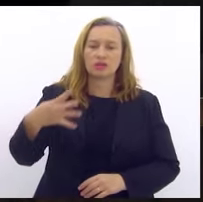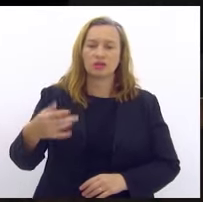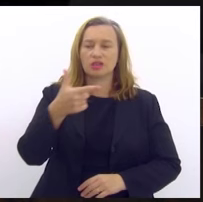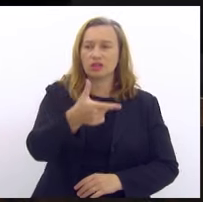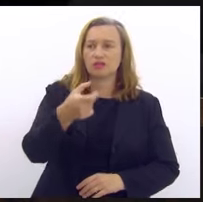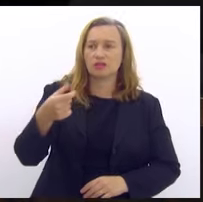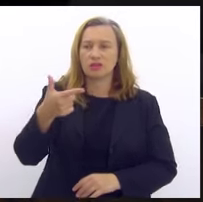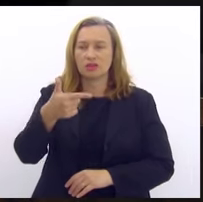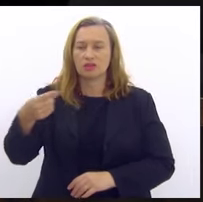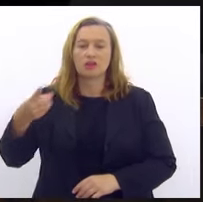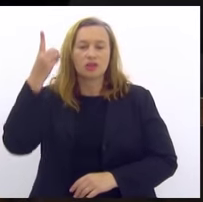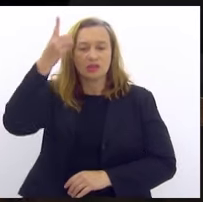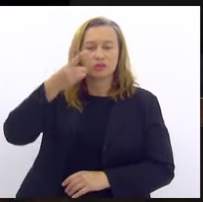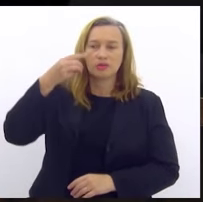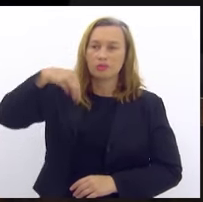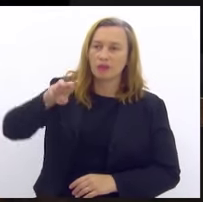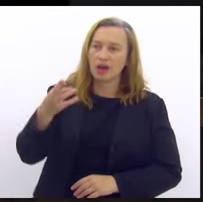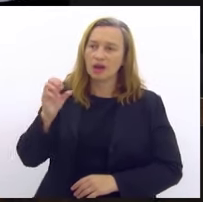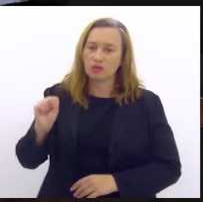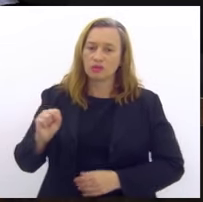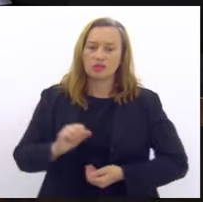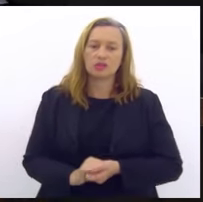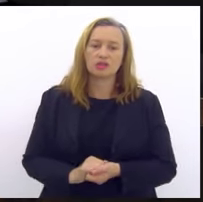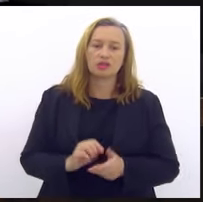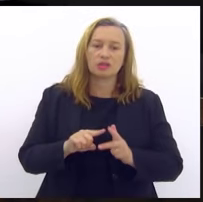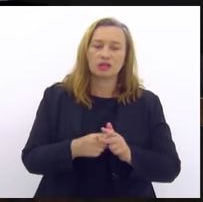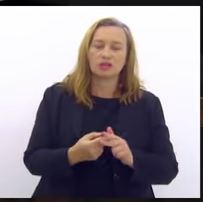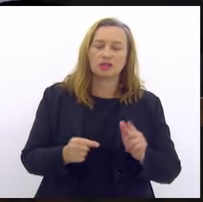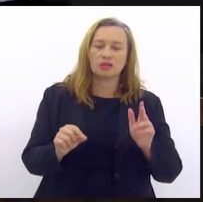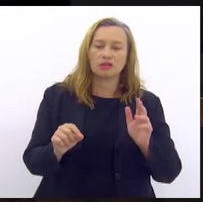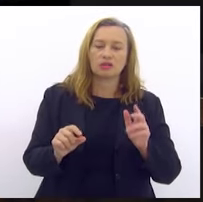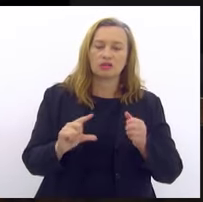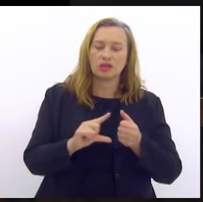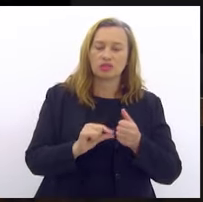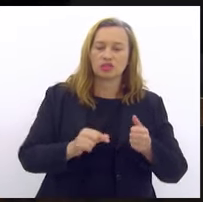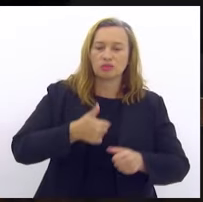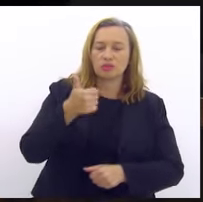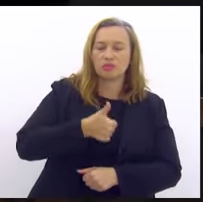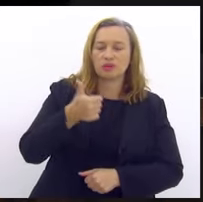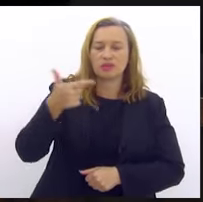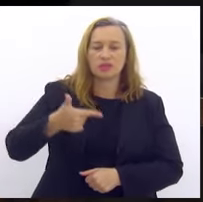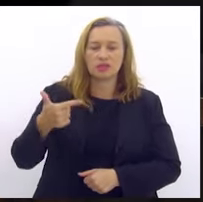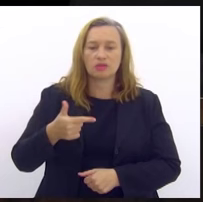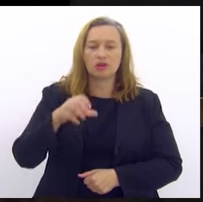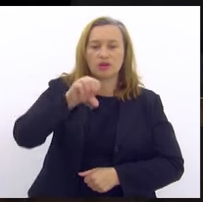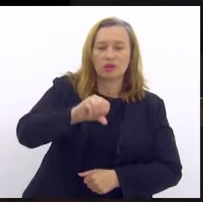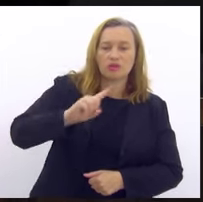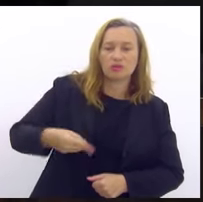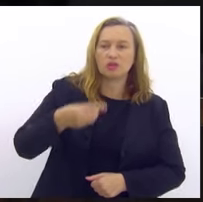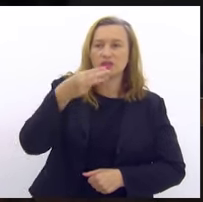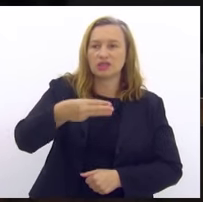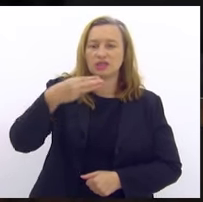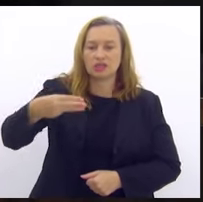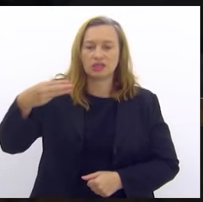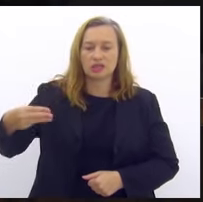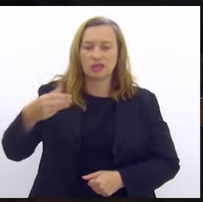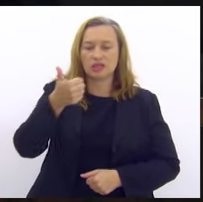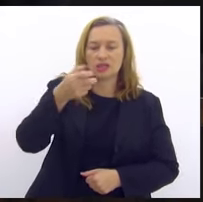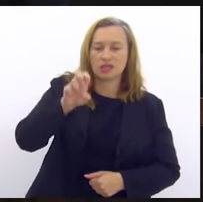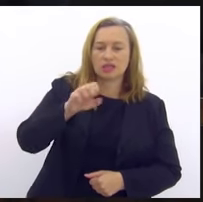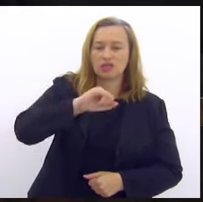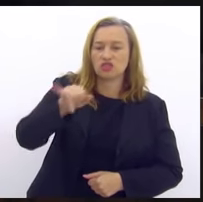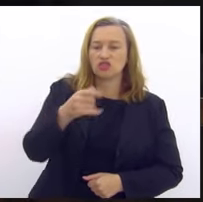5.824-22, de autoria do deputado Marcos Miller, que altera os artigos 1º e 2º da lei 9.333, 15 de